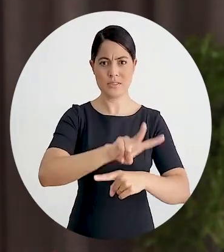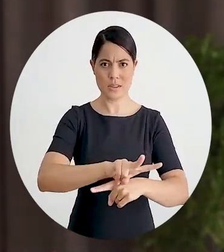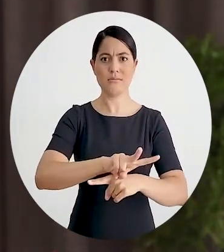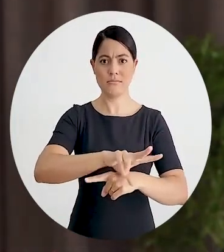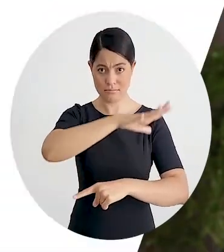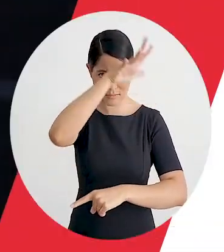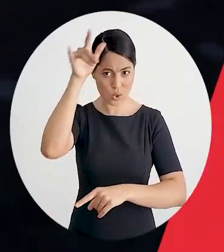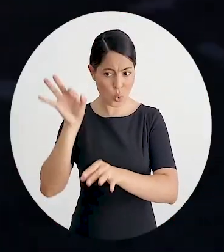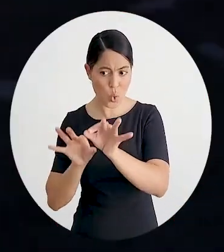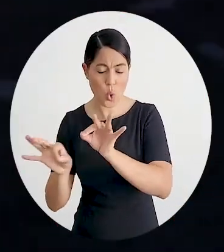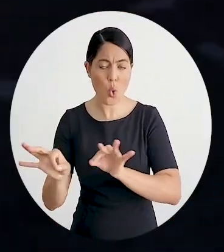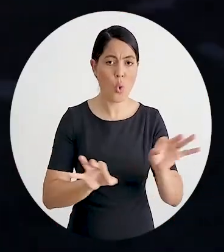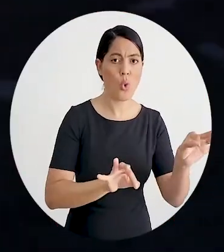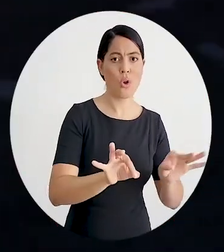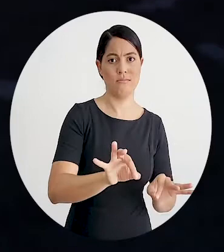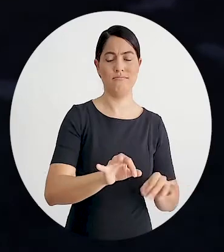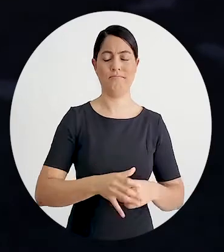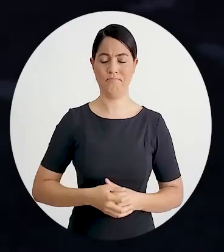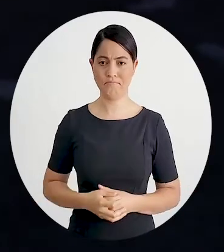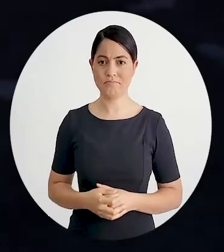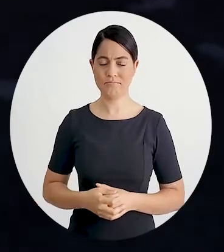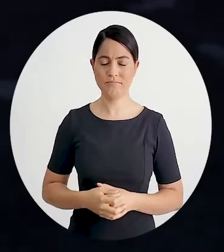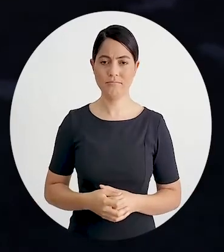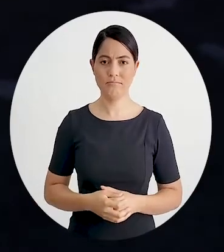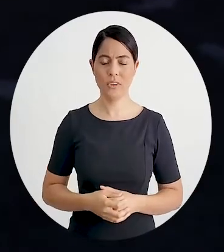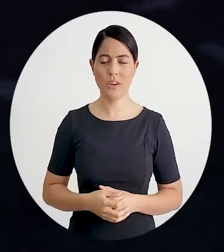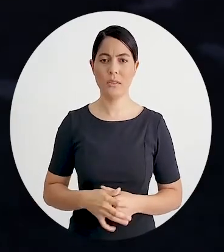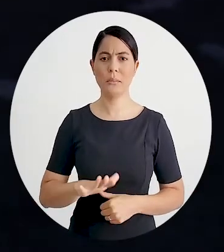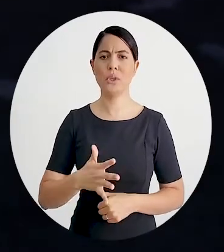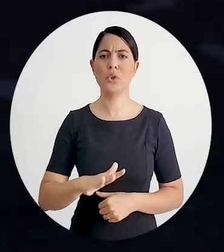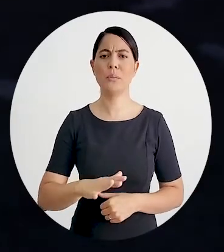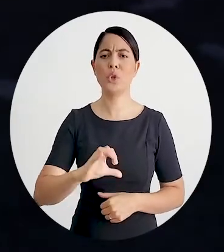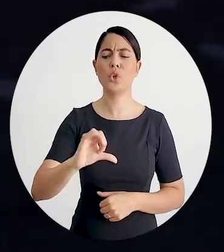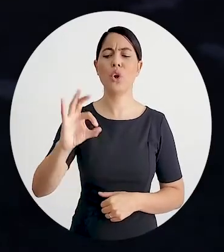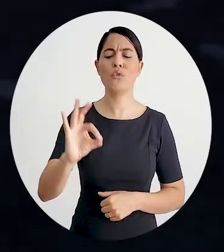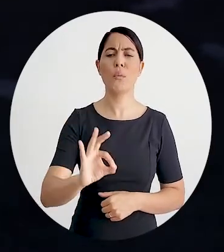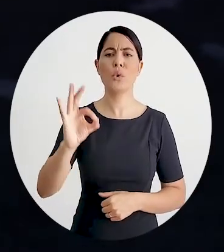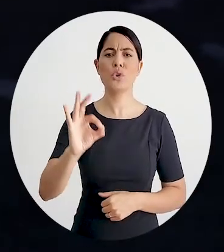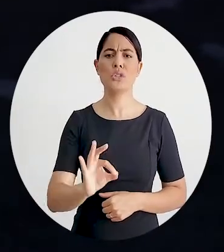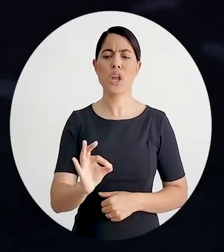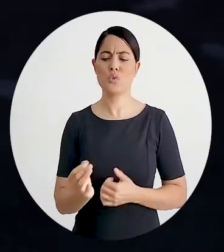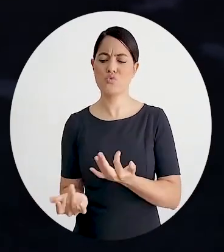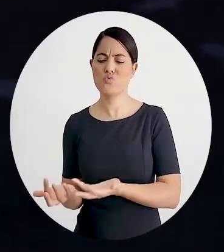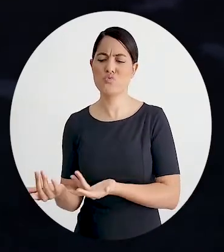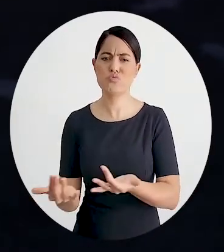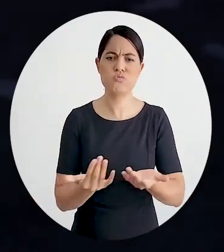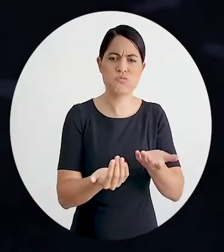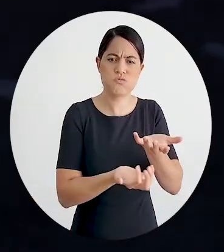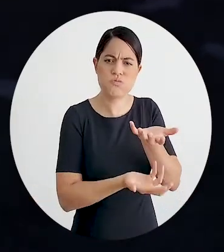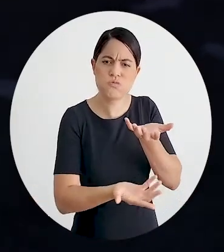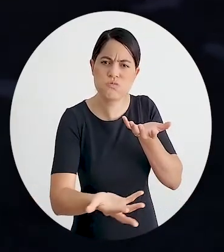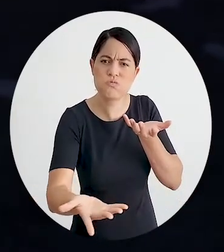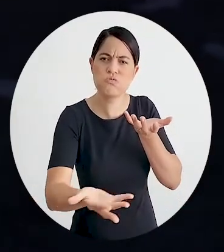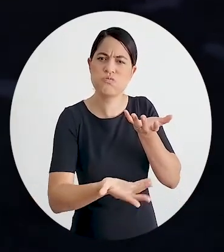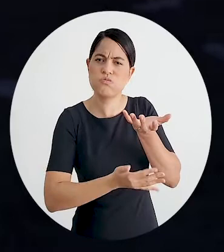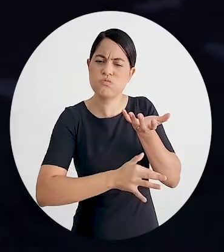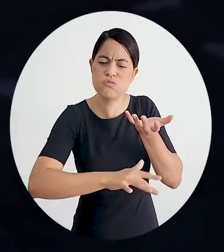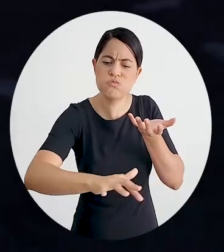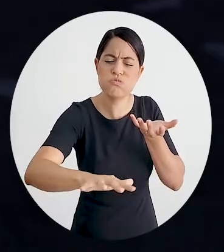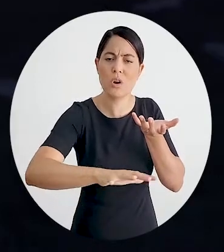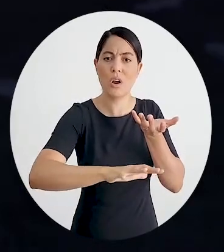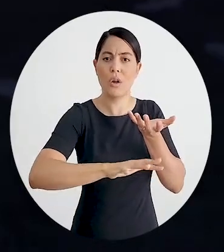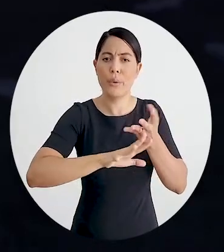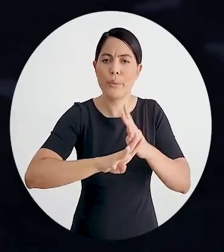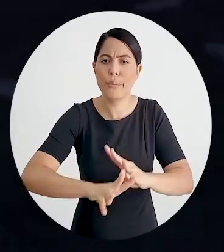Grossense. O Pantanal teve 9% da área consumida, o que equivale a 560 mil